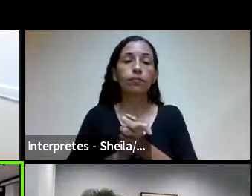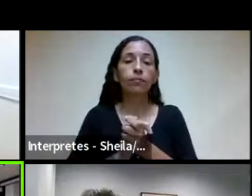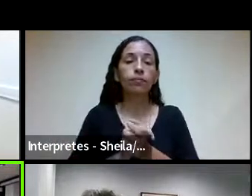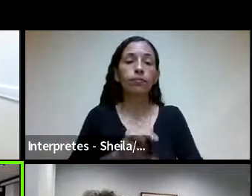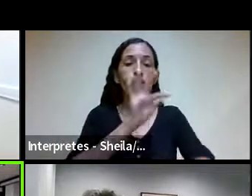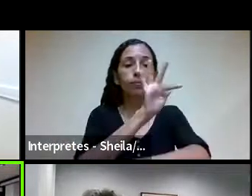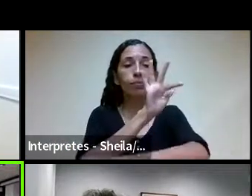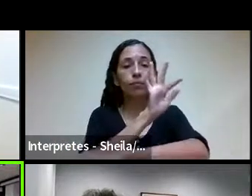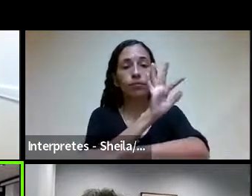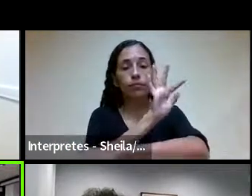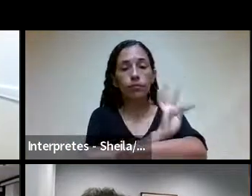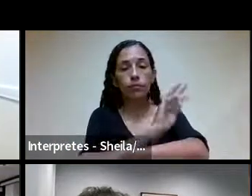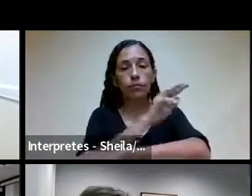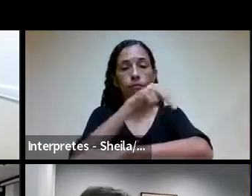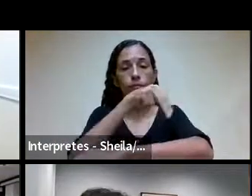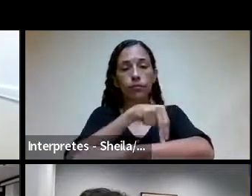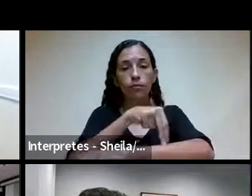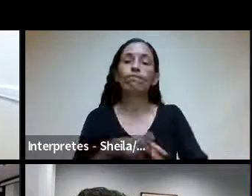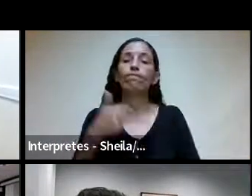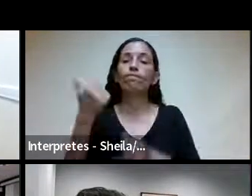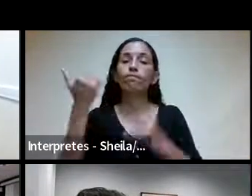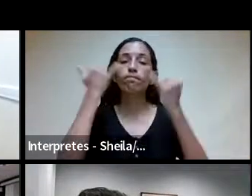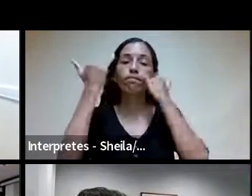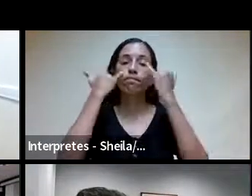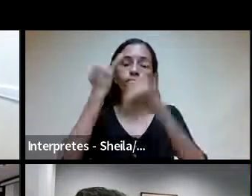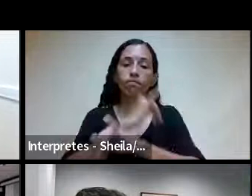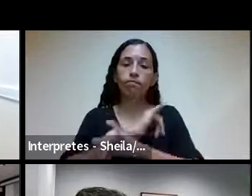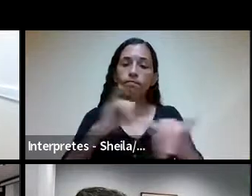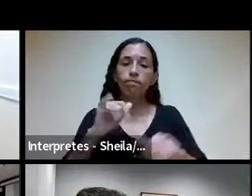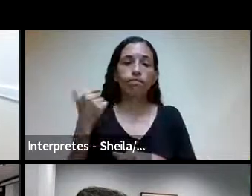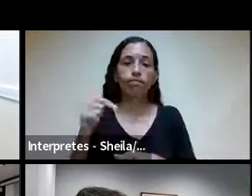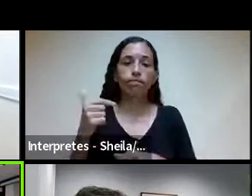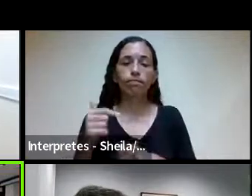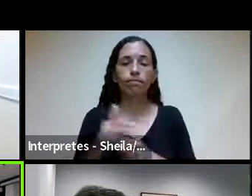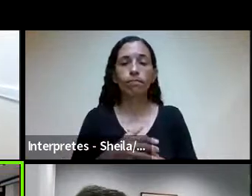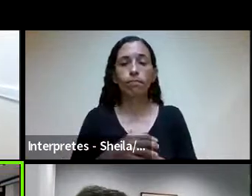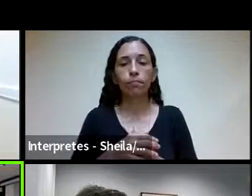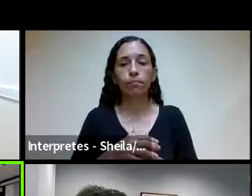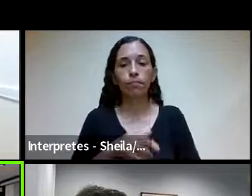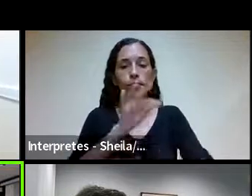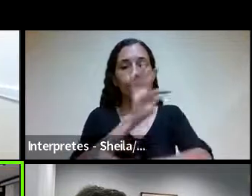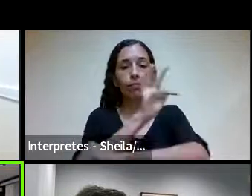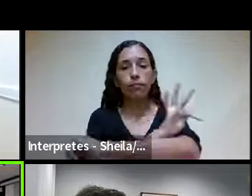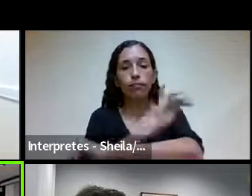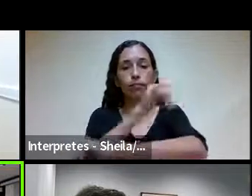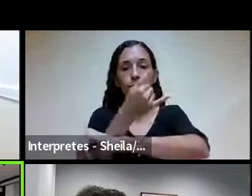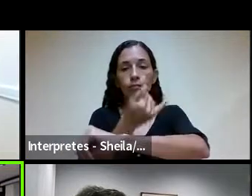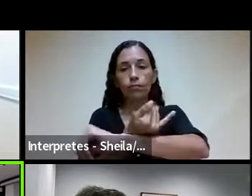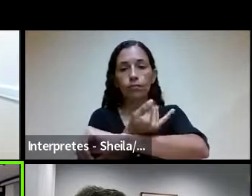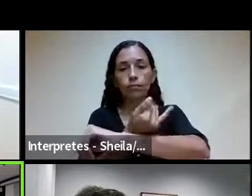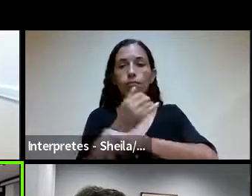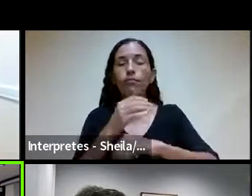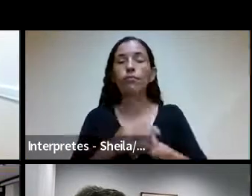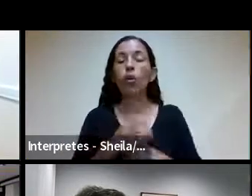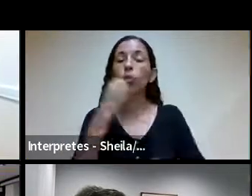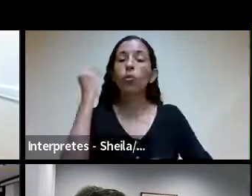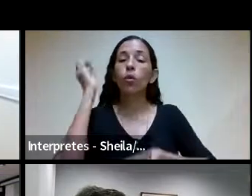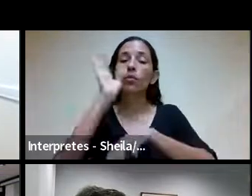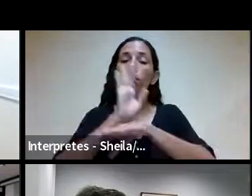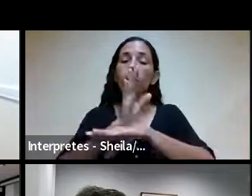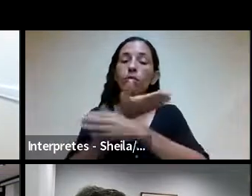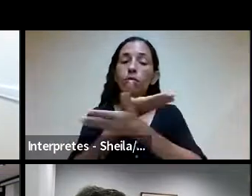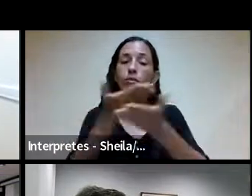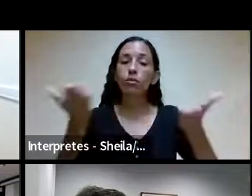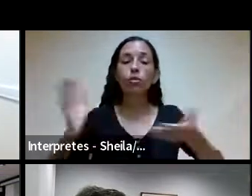Tiziana. Sem comunicações ou proposições, senhor presidente. Doutor Fernando. Boa tarde a todos, eu